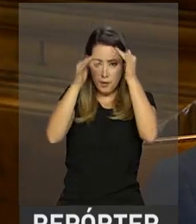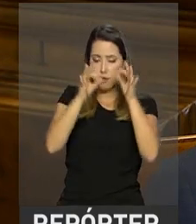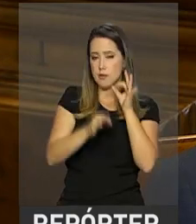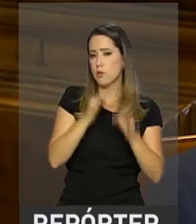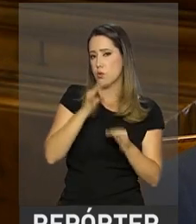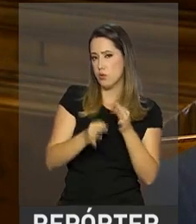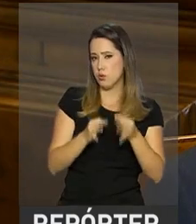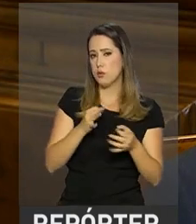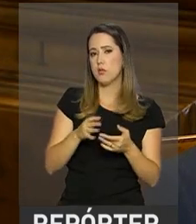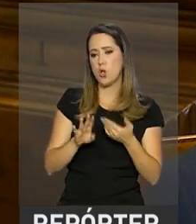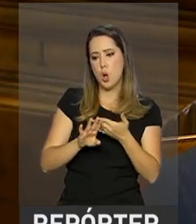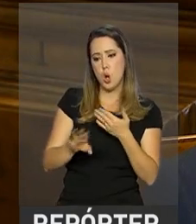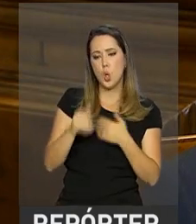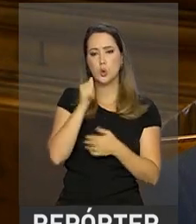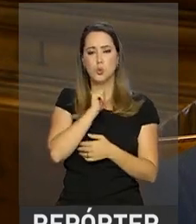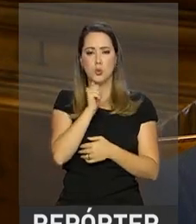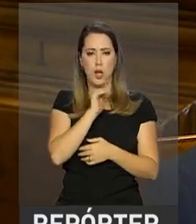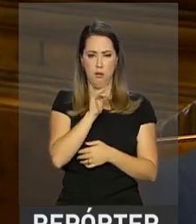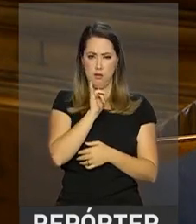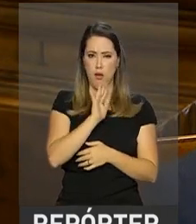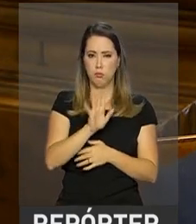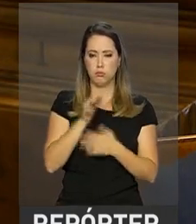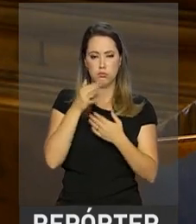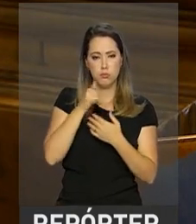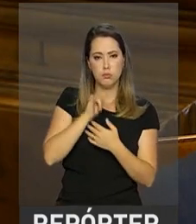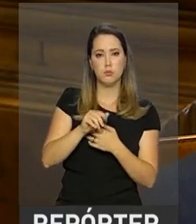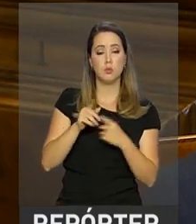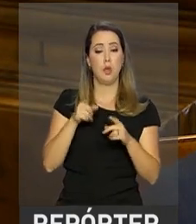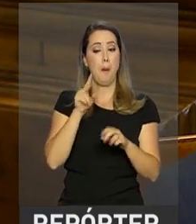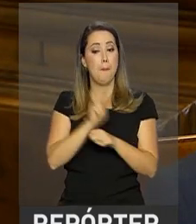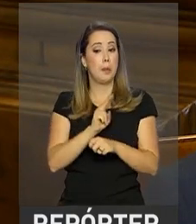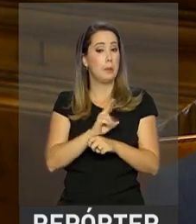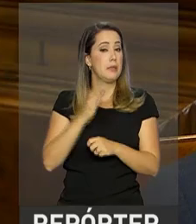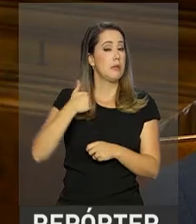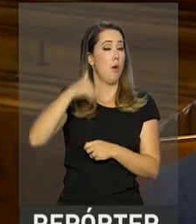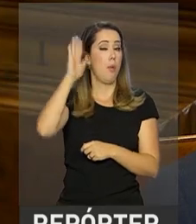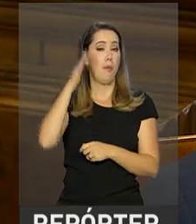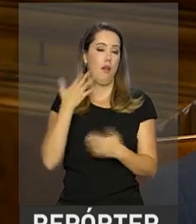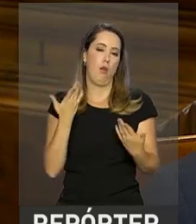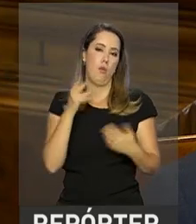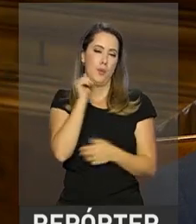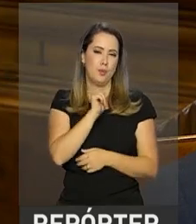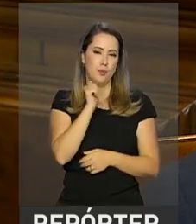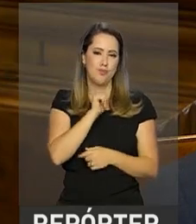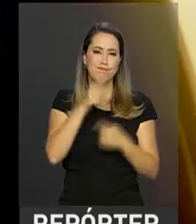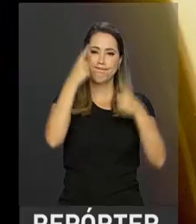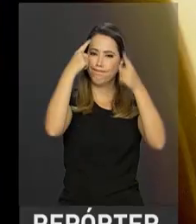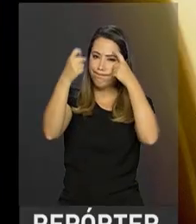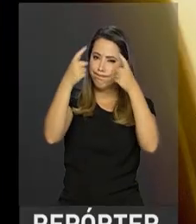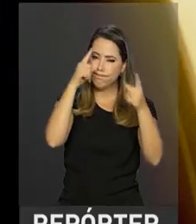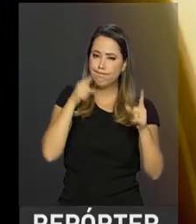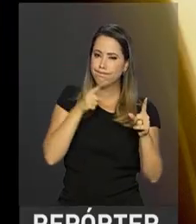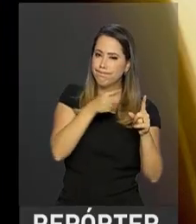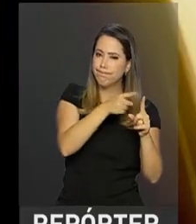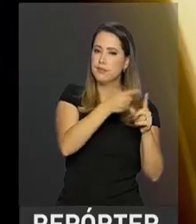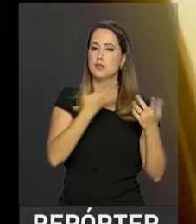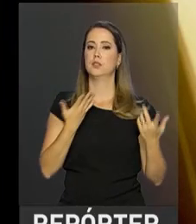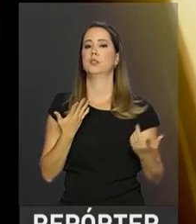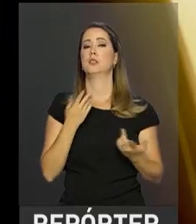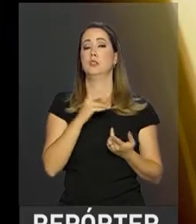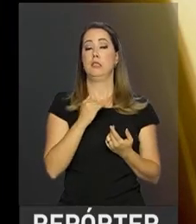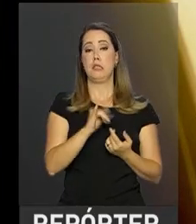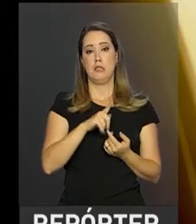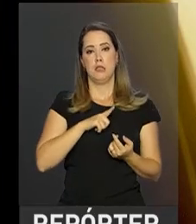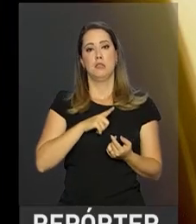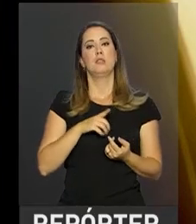servirá, sim, uma proteção maior para as mulheres que sofrem de violência. Para quem foi vítima desse